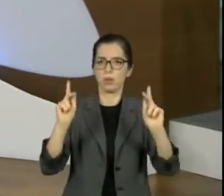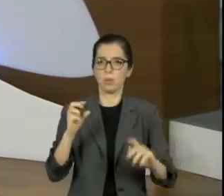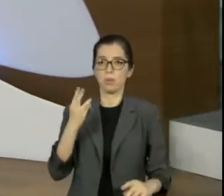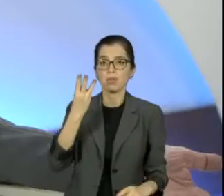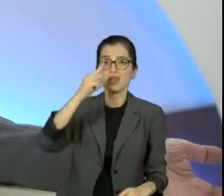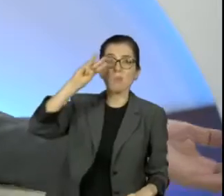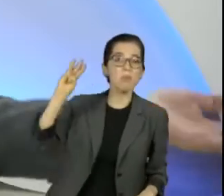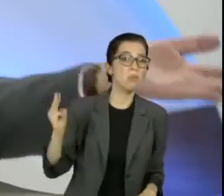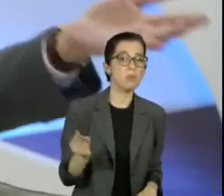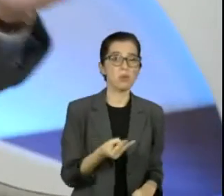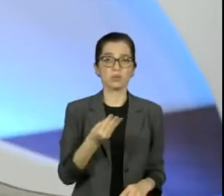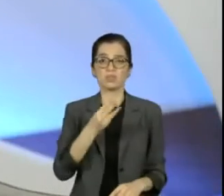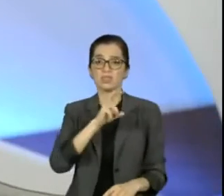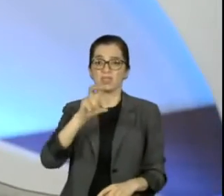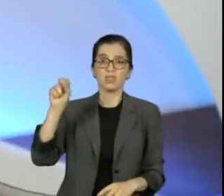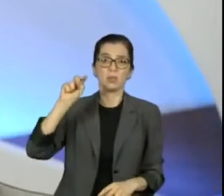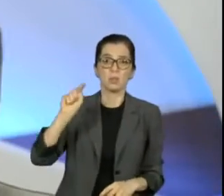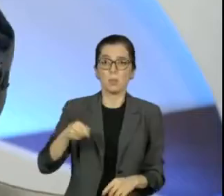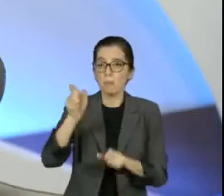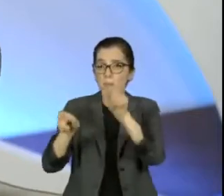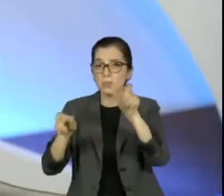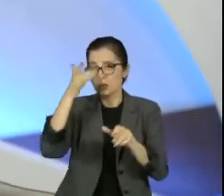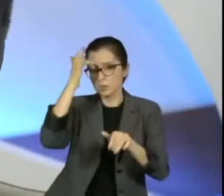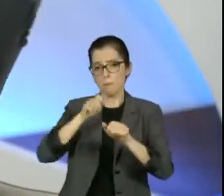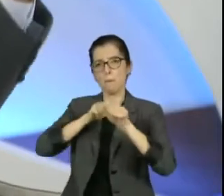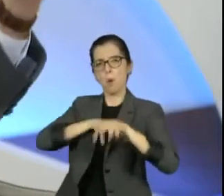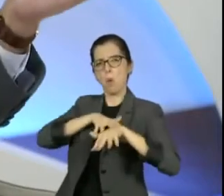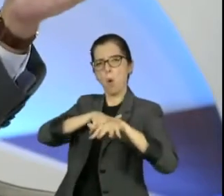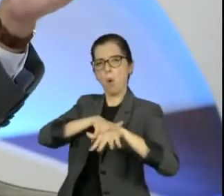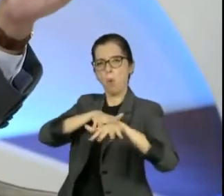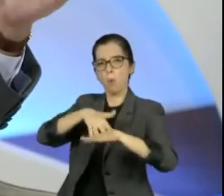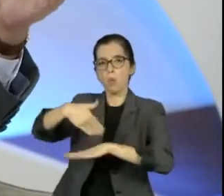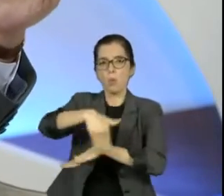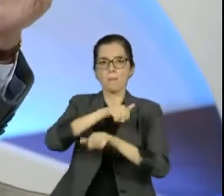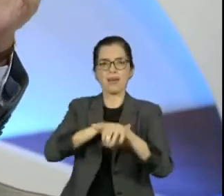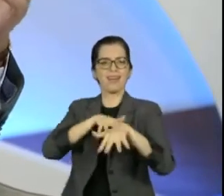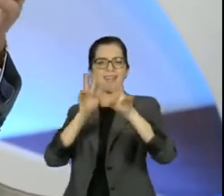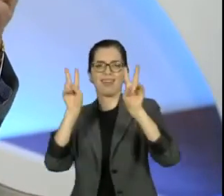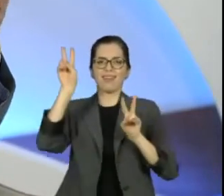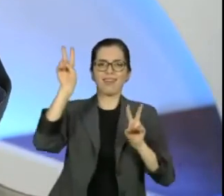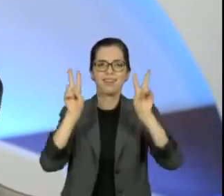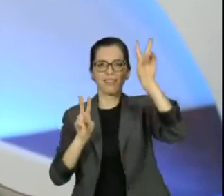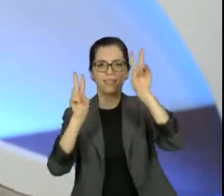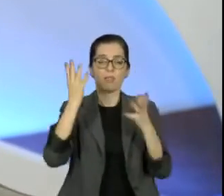rua, né? Que veio agora, né? Que antigamente tudo era proibido em Belo Horizonte.